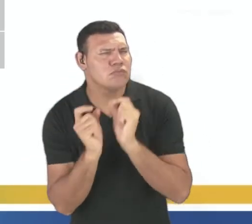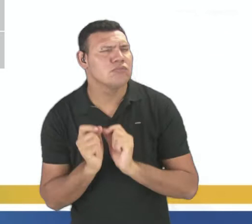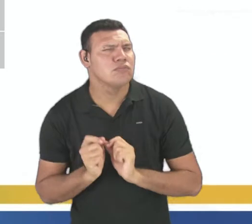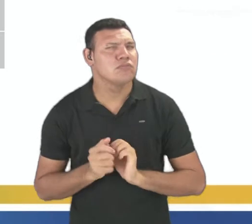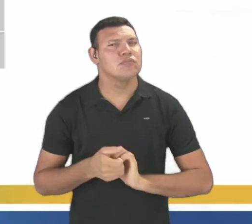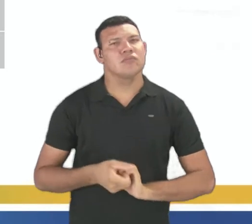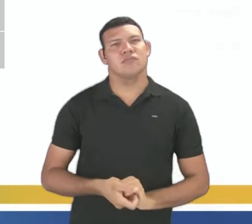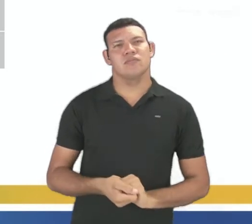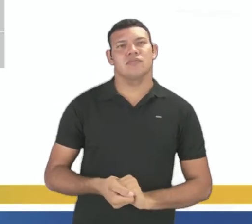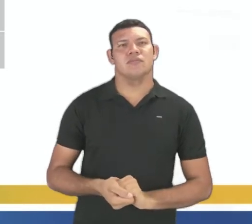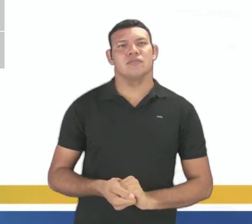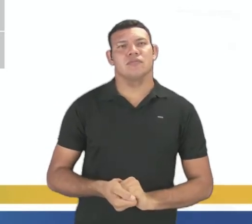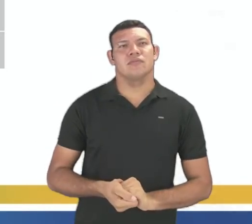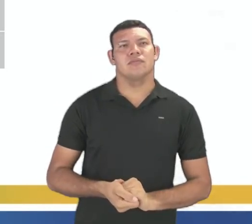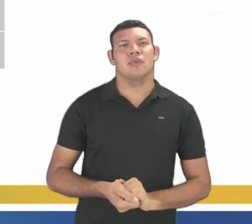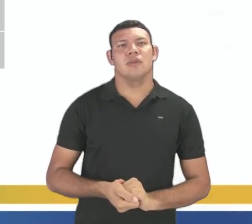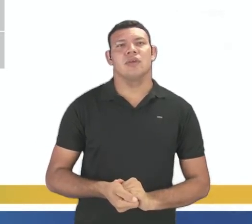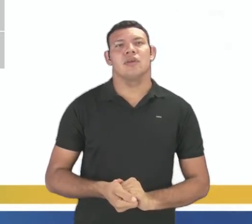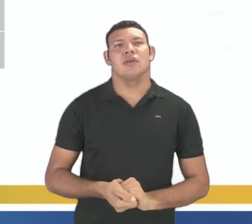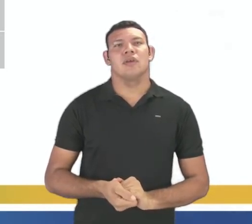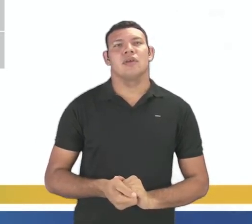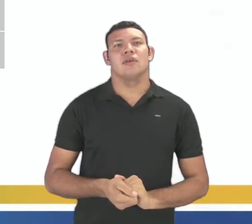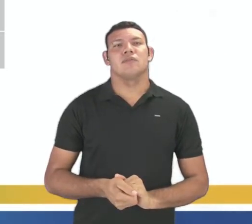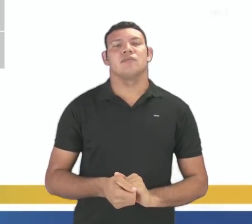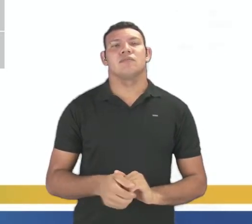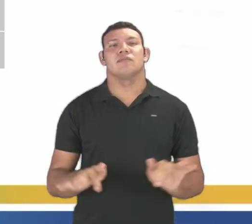No, com thing fica nothing,